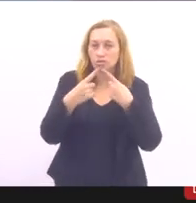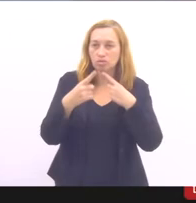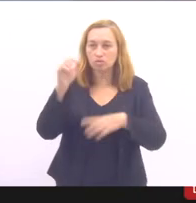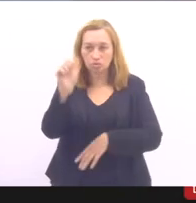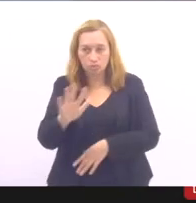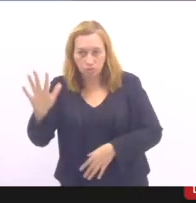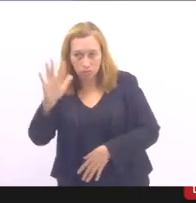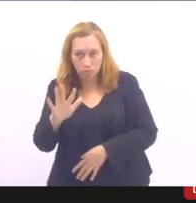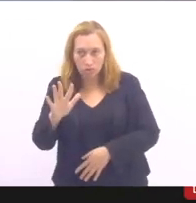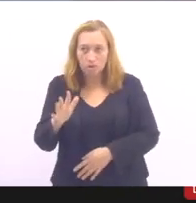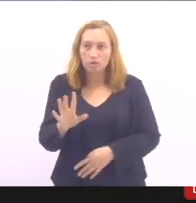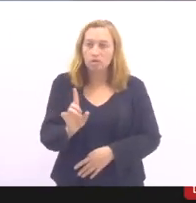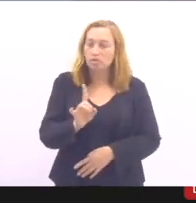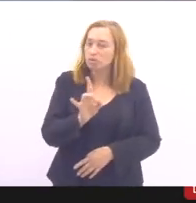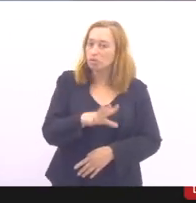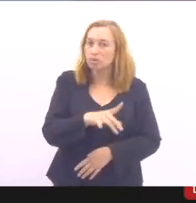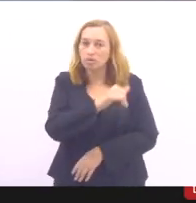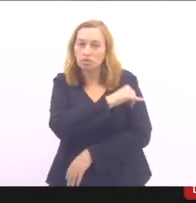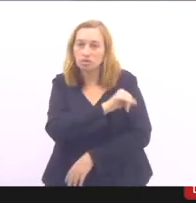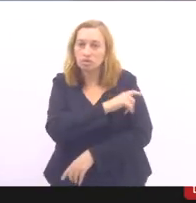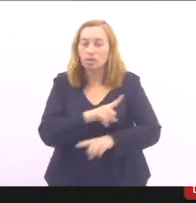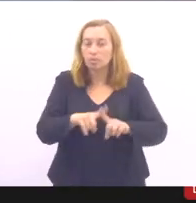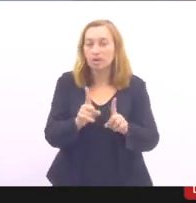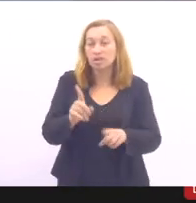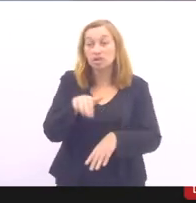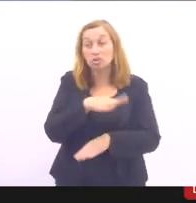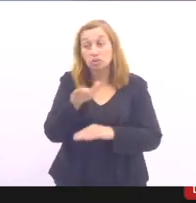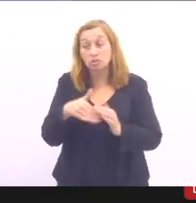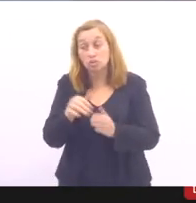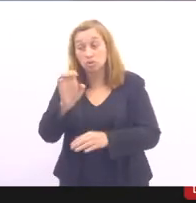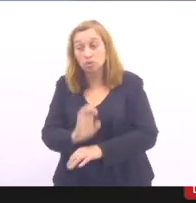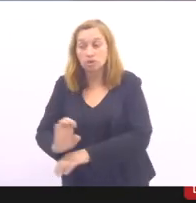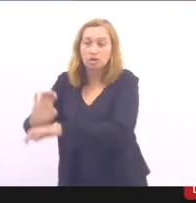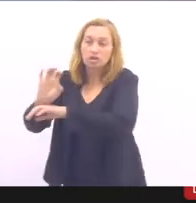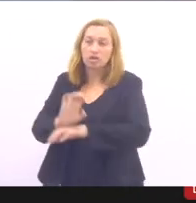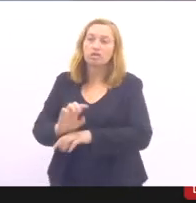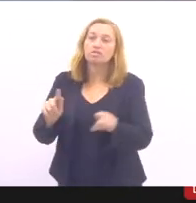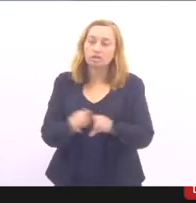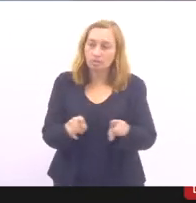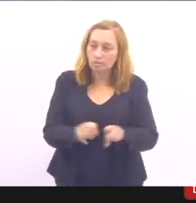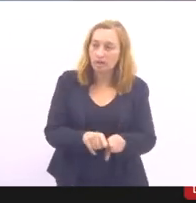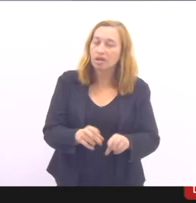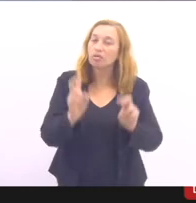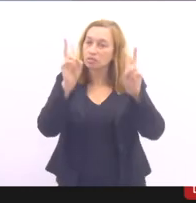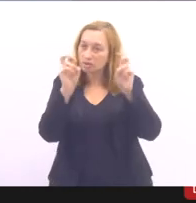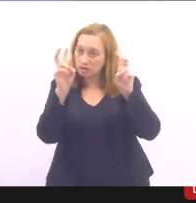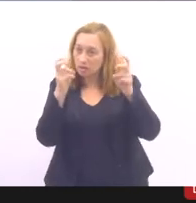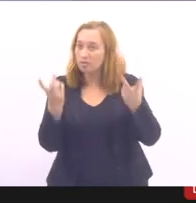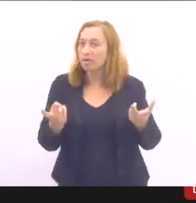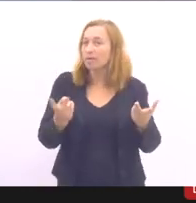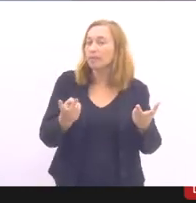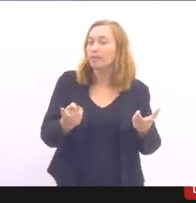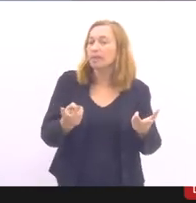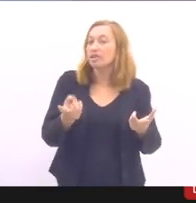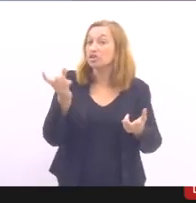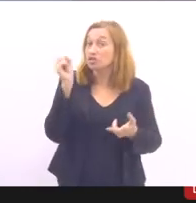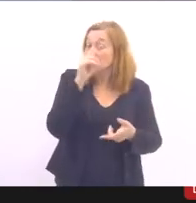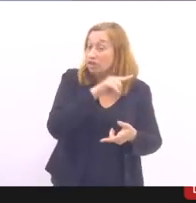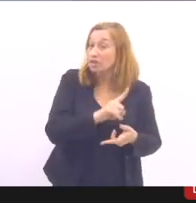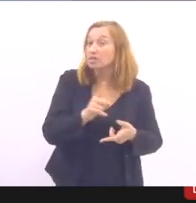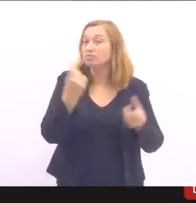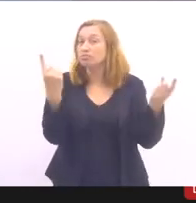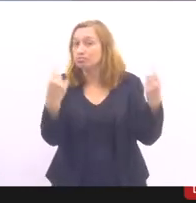nacionalmente, não só o Ministério Público do Rio de Janeiro, mas todos os Ministérios Públicos dos outros estados também. É um tema bastante espinhoso, né, que